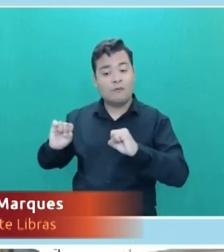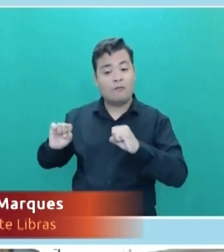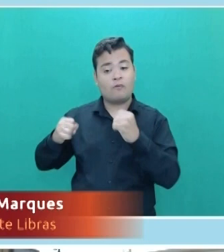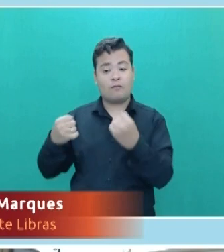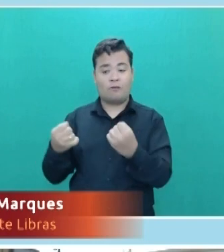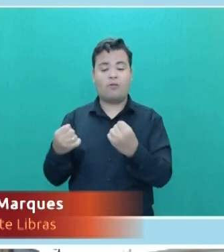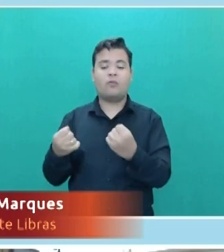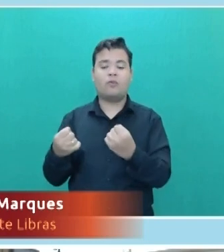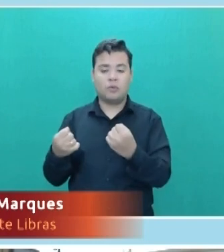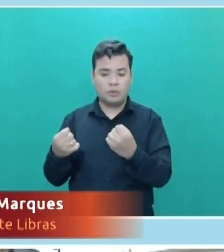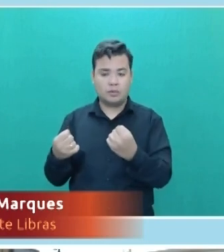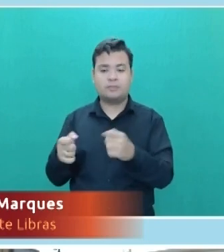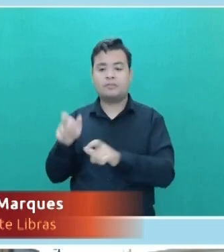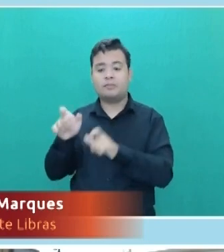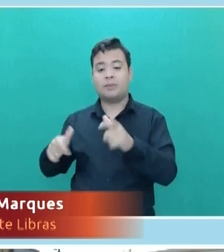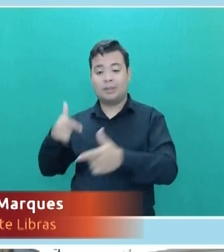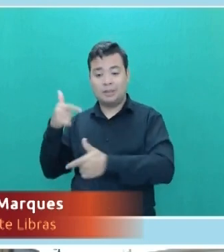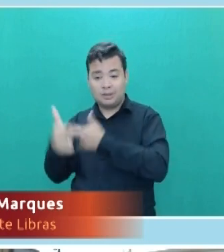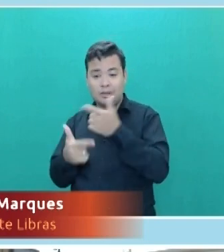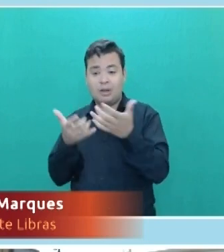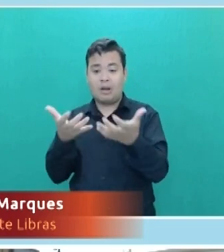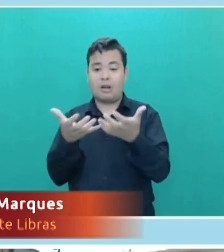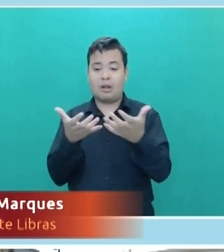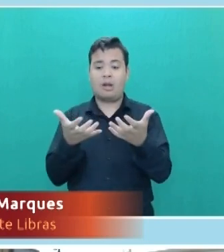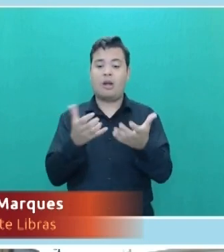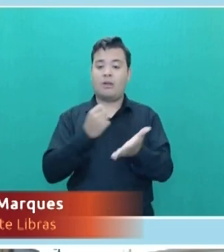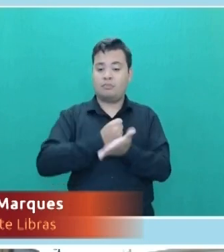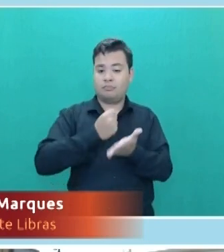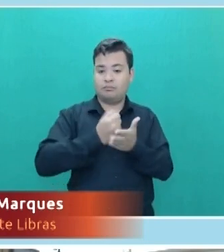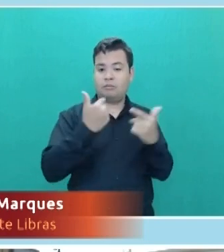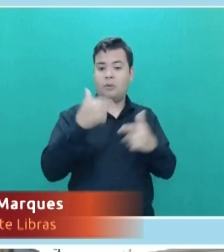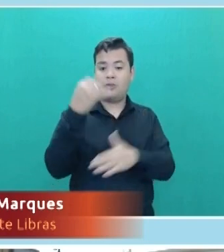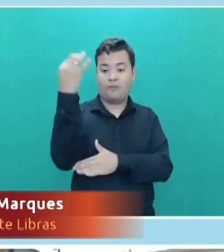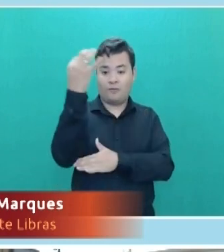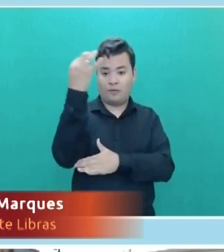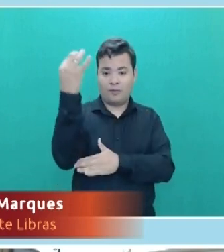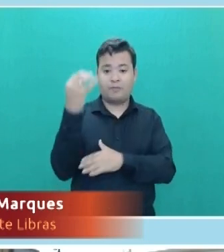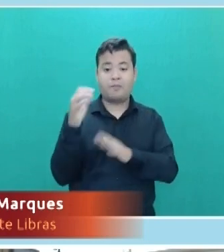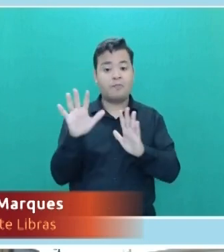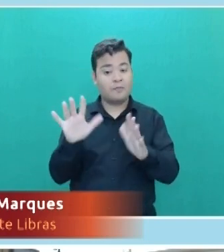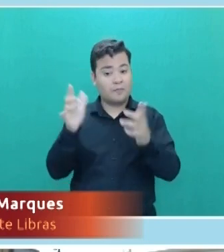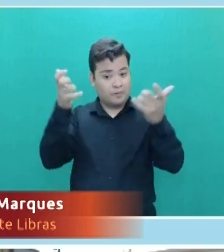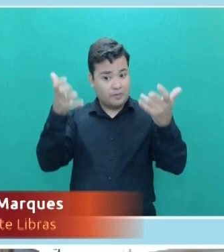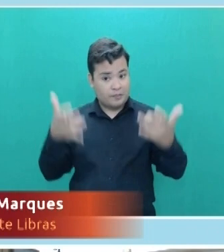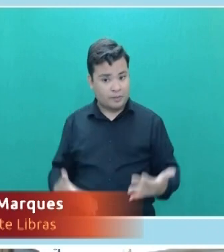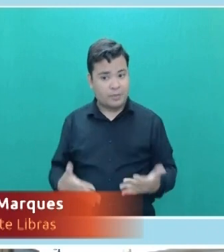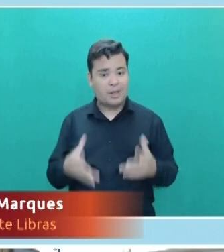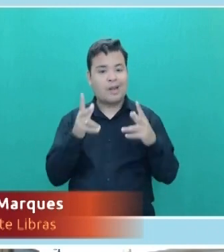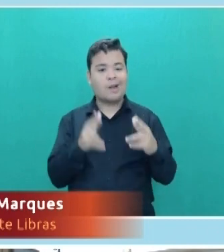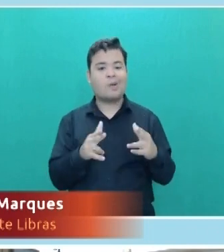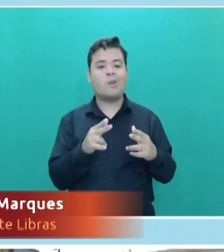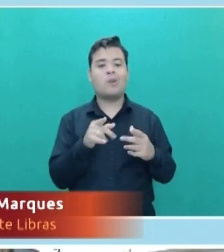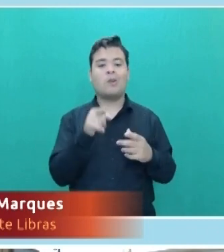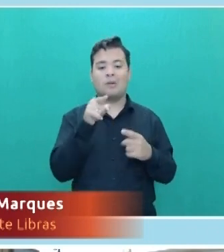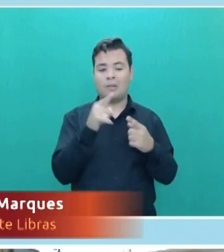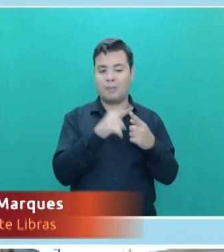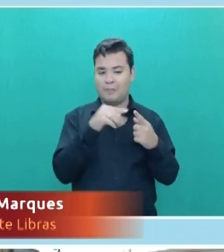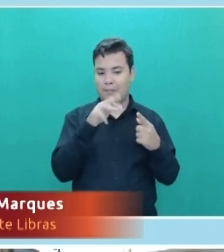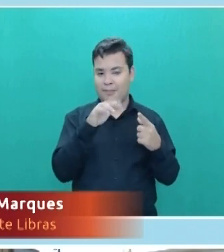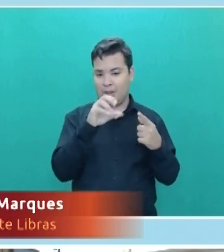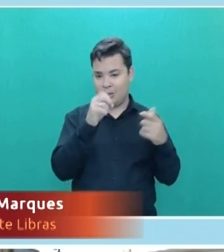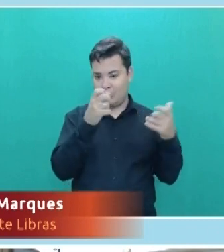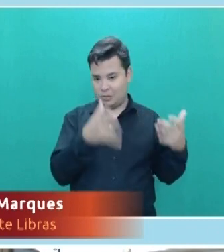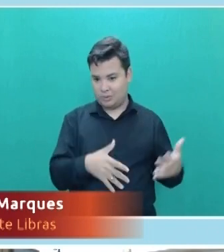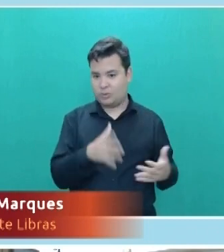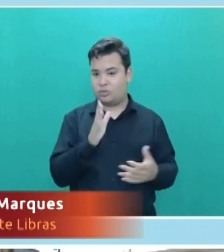busca dos trabalhadores pelo emprego formal. Mas volto a dizer aqui, como o doutor Marco André nos trouxe, né? Não é